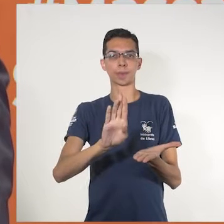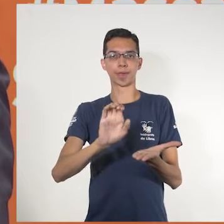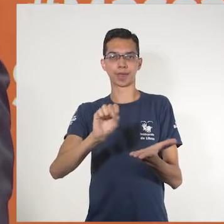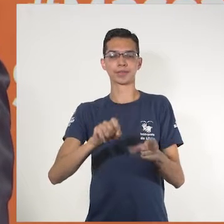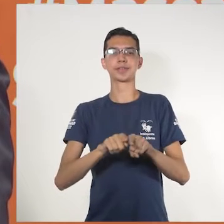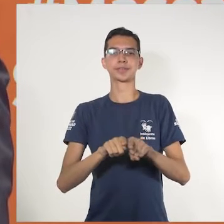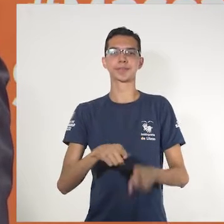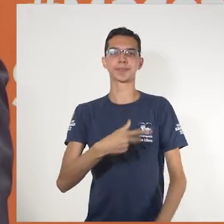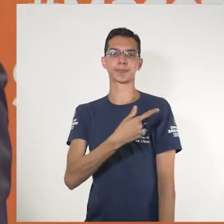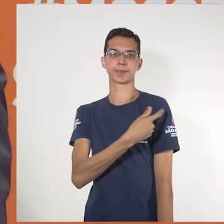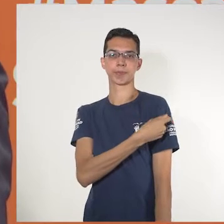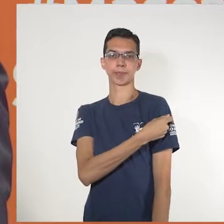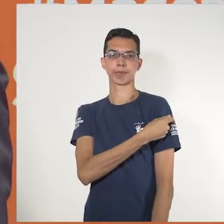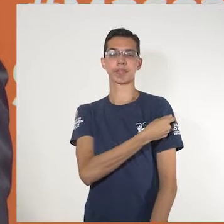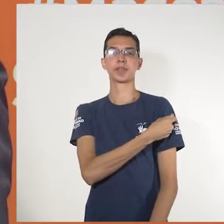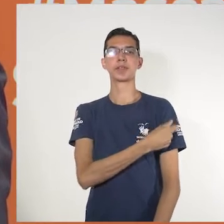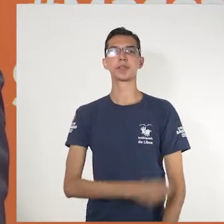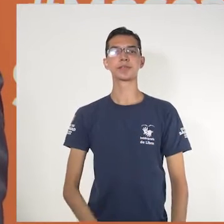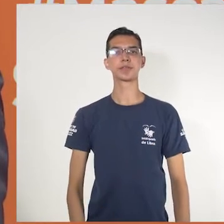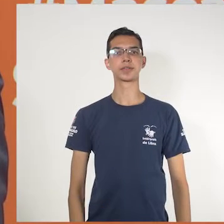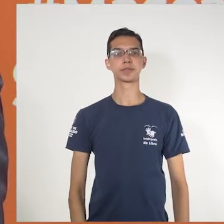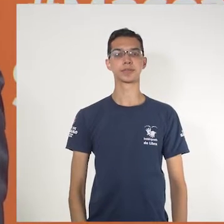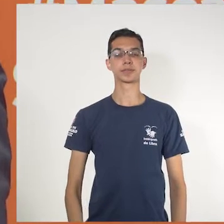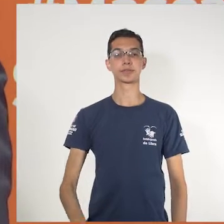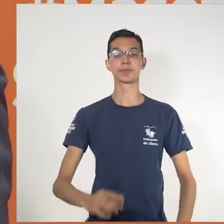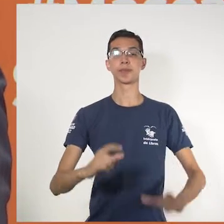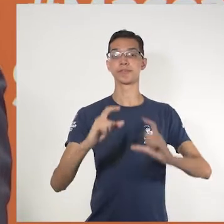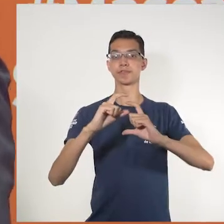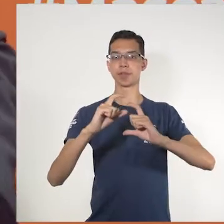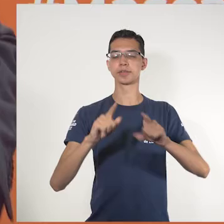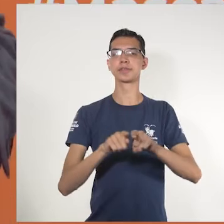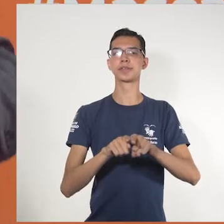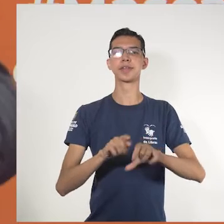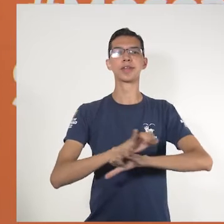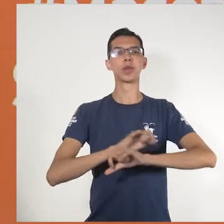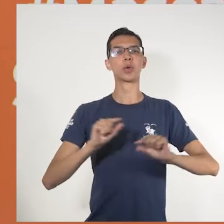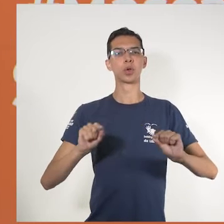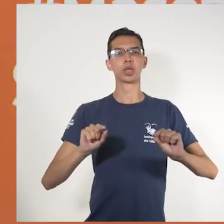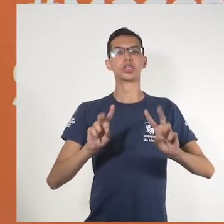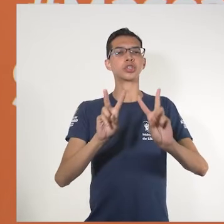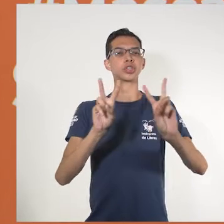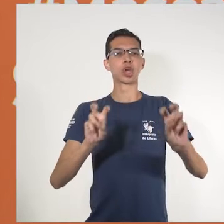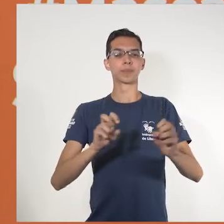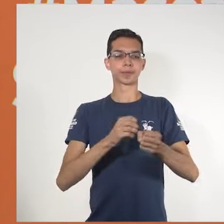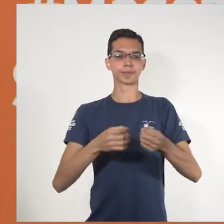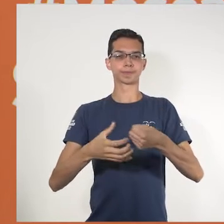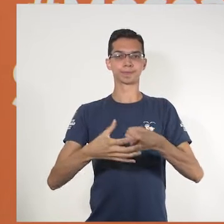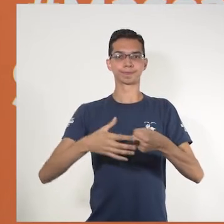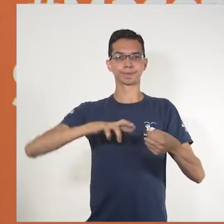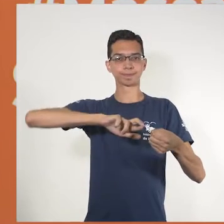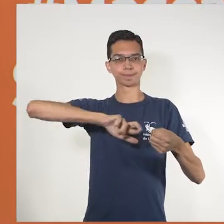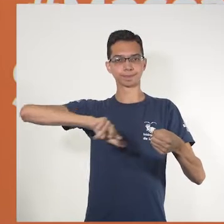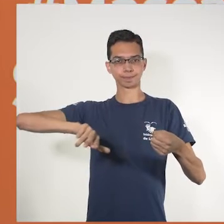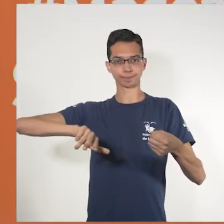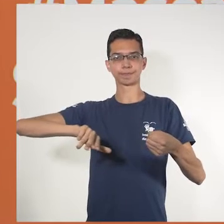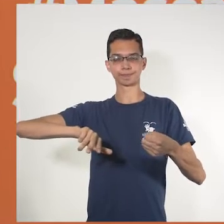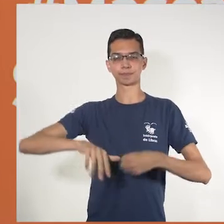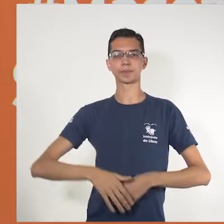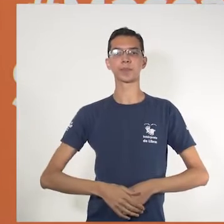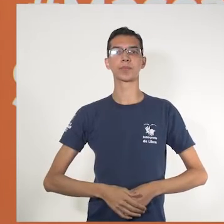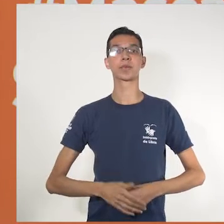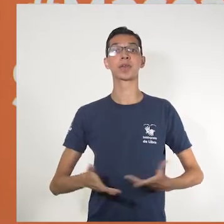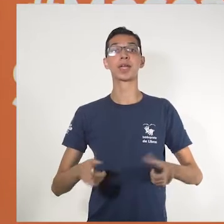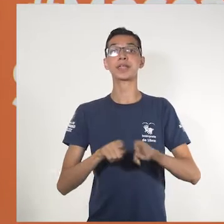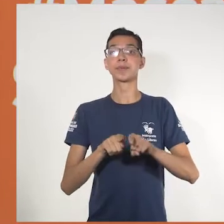Também fizemos a regulamentação da questão da xepa, que passa a ser para profissionais de